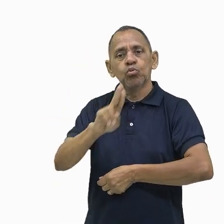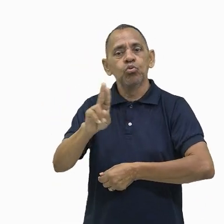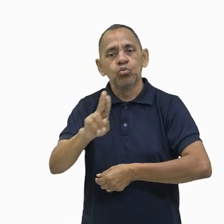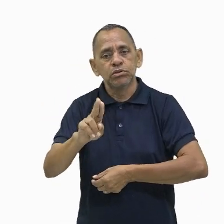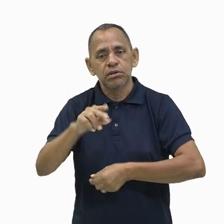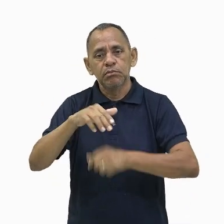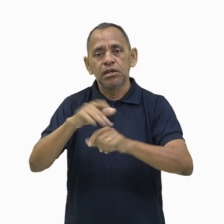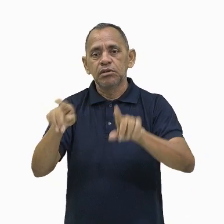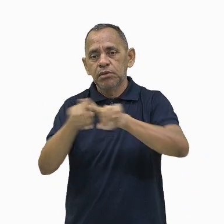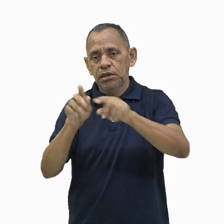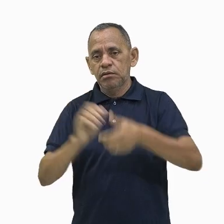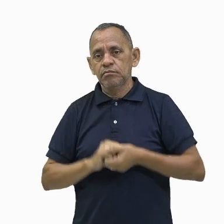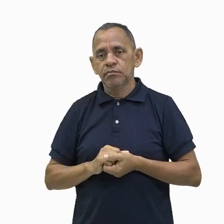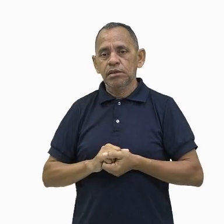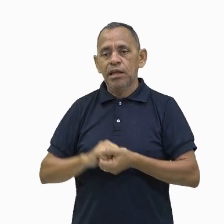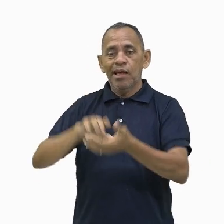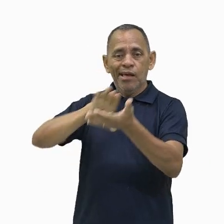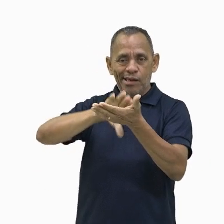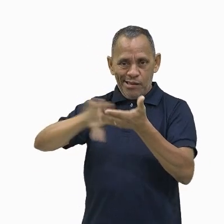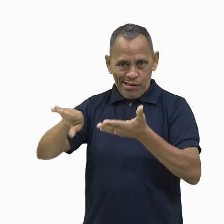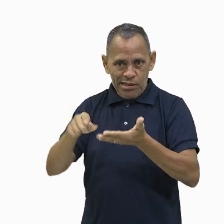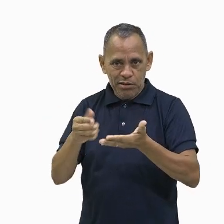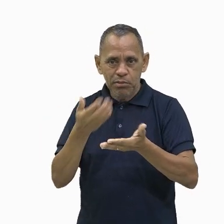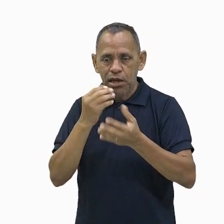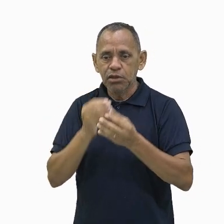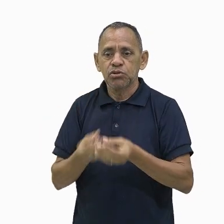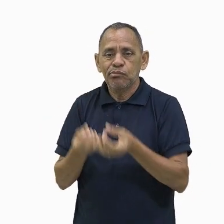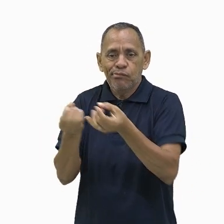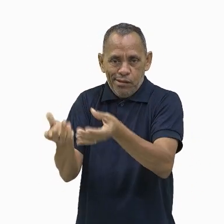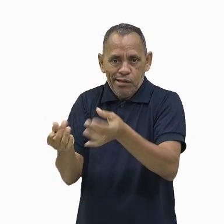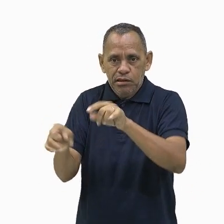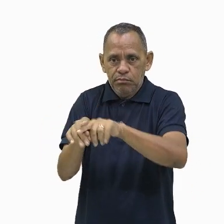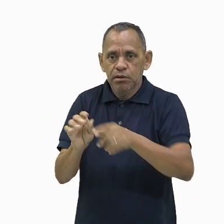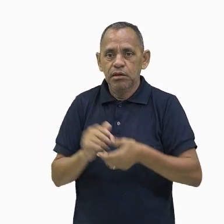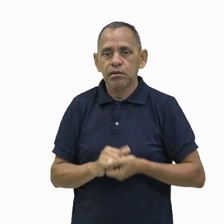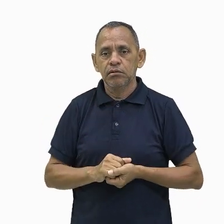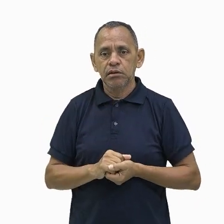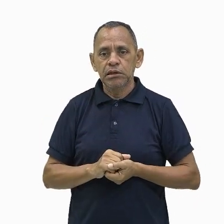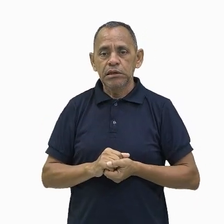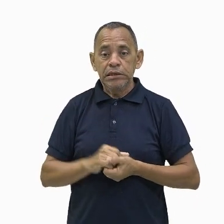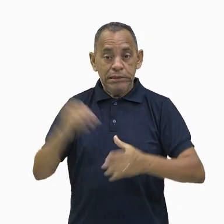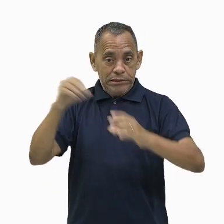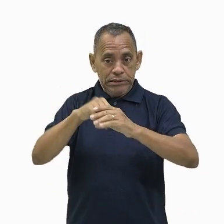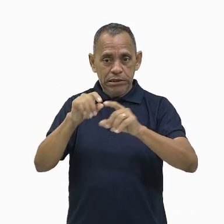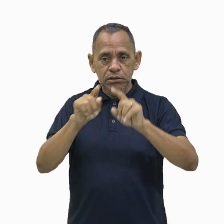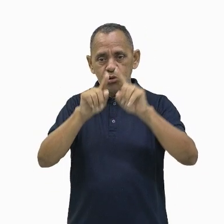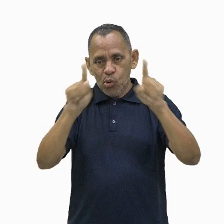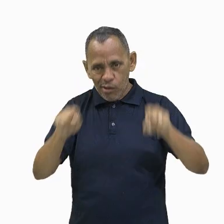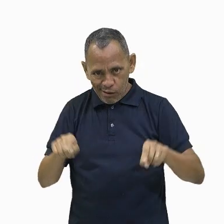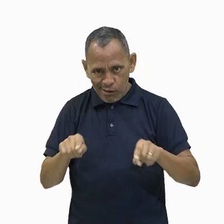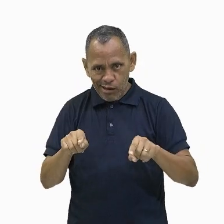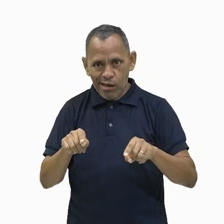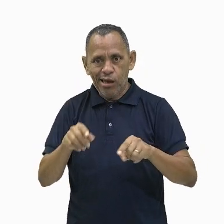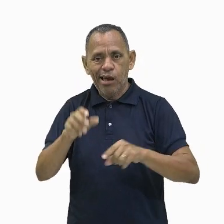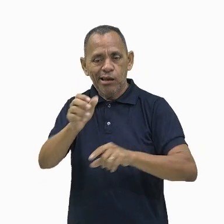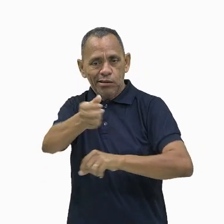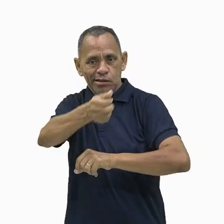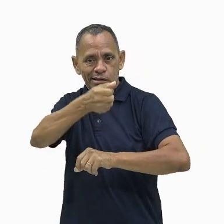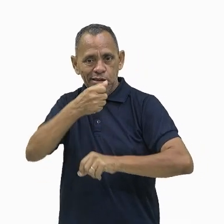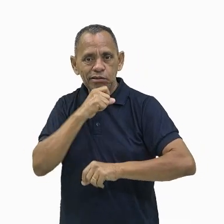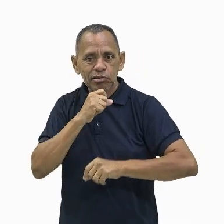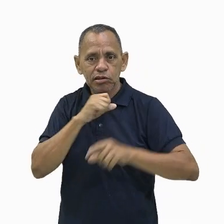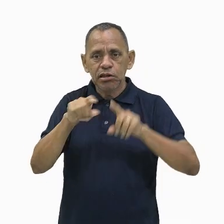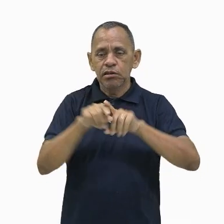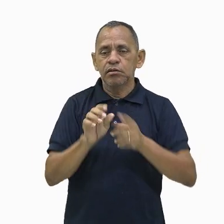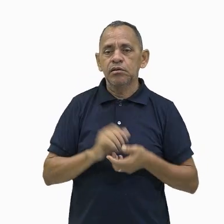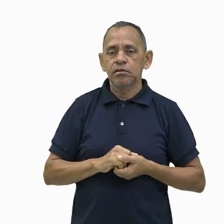eliminar alimentos vencidos na geladeira, que a gente vai procurar, deixou aquele resto de alimento lá, ou que não consumiu, que está com